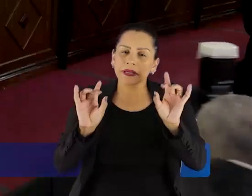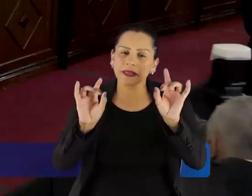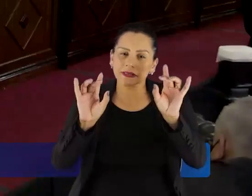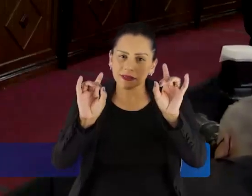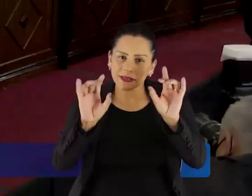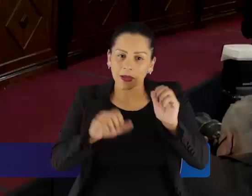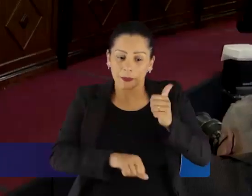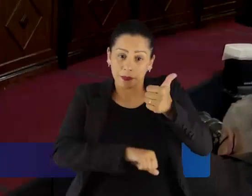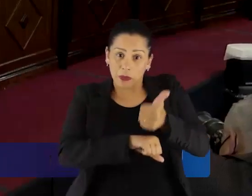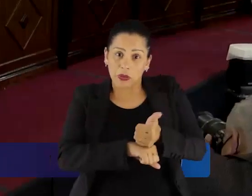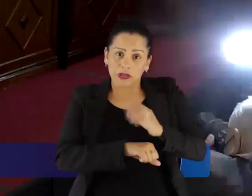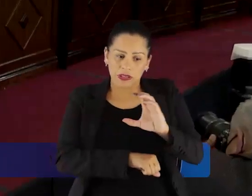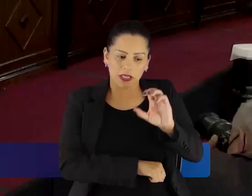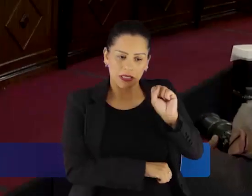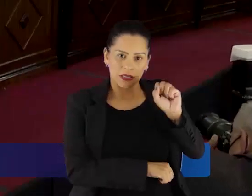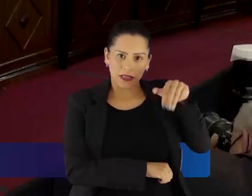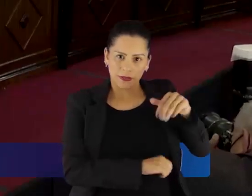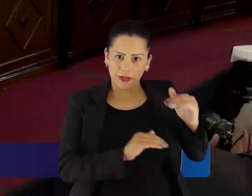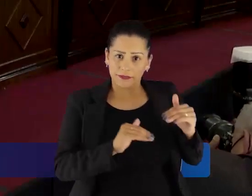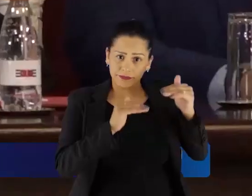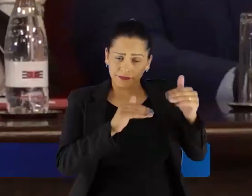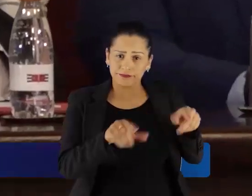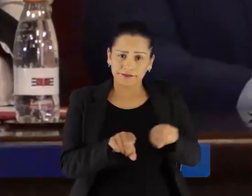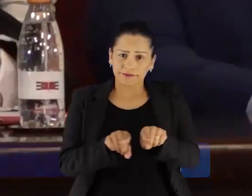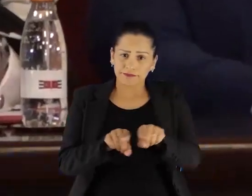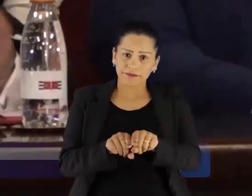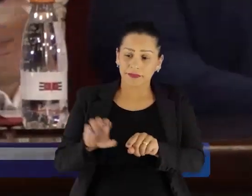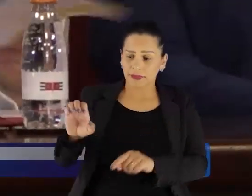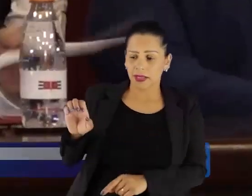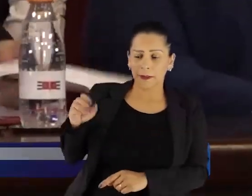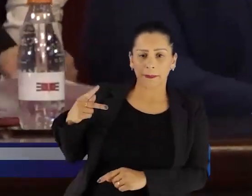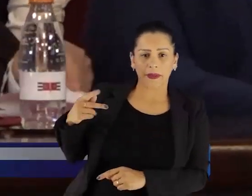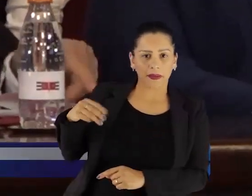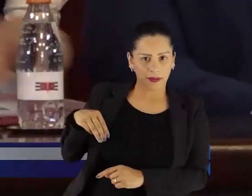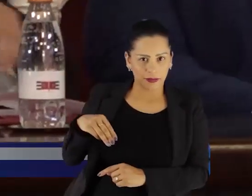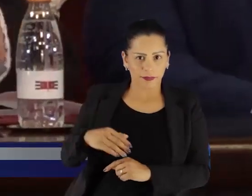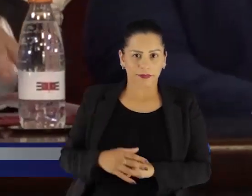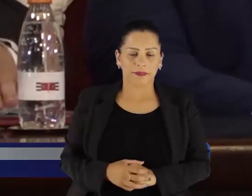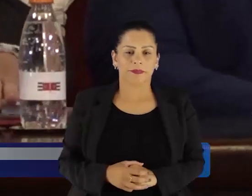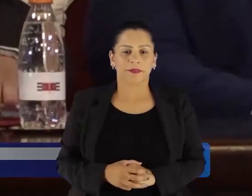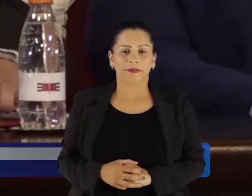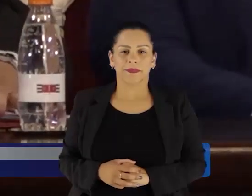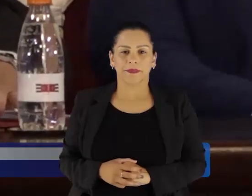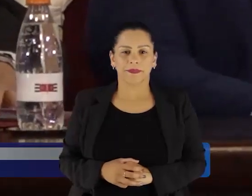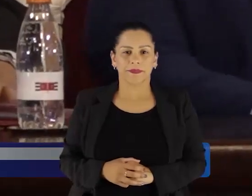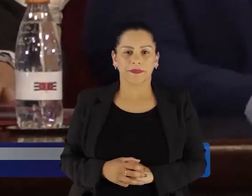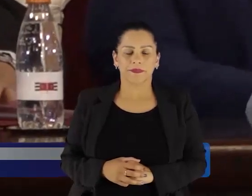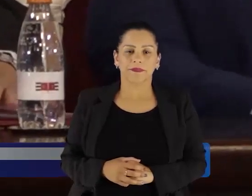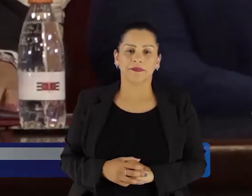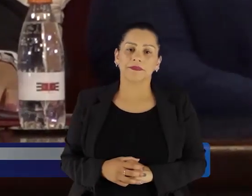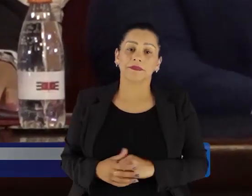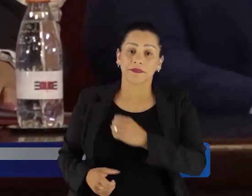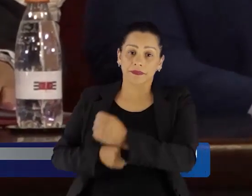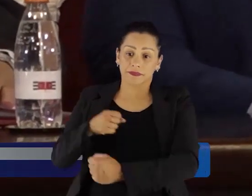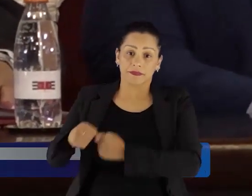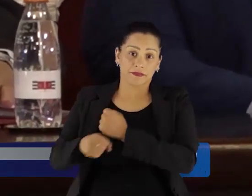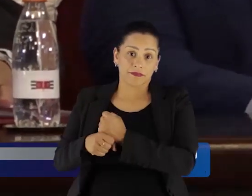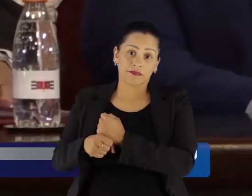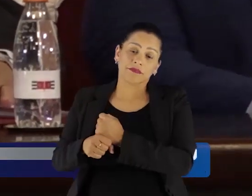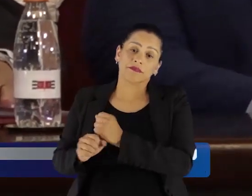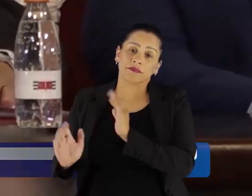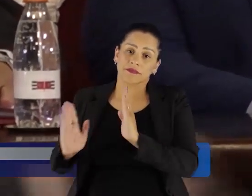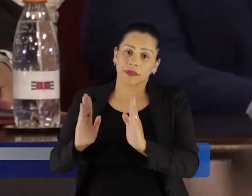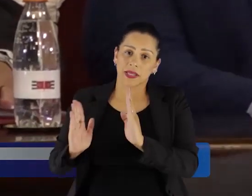superior da magistratura e da Escola Paulista de magistratura para o biênio